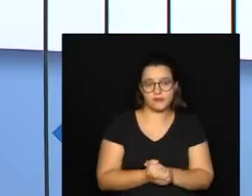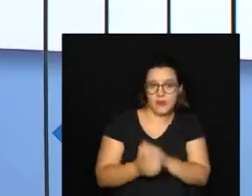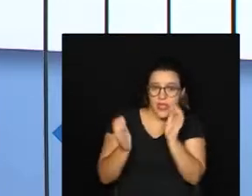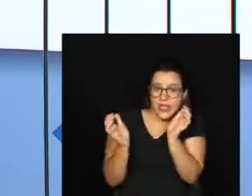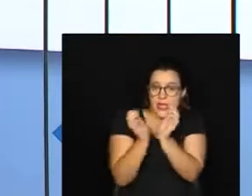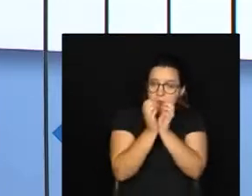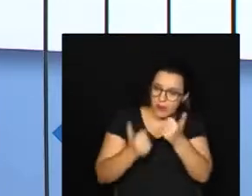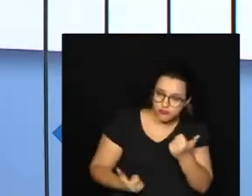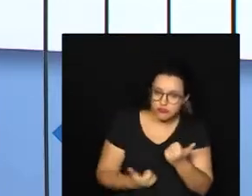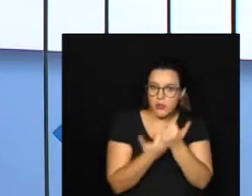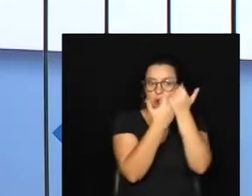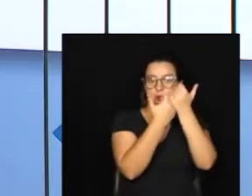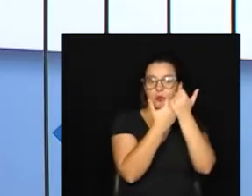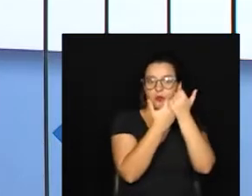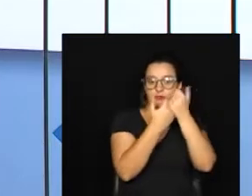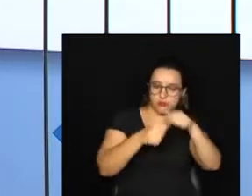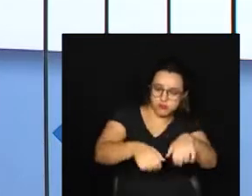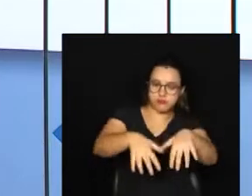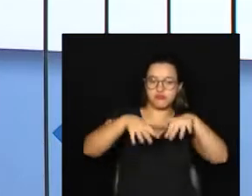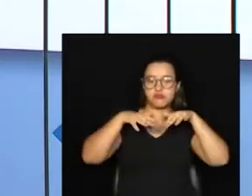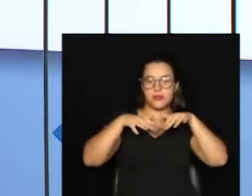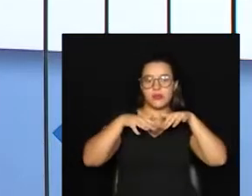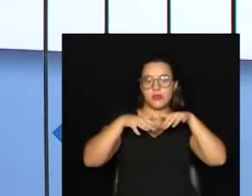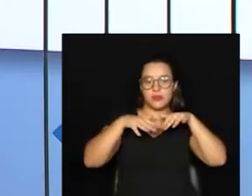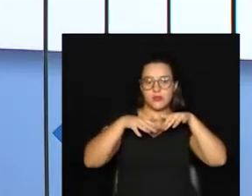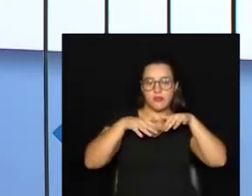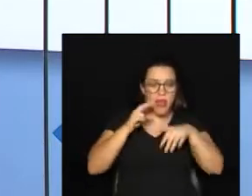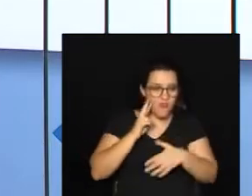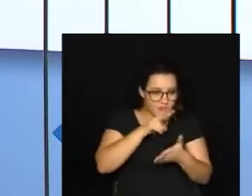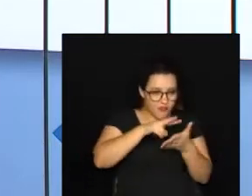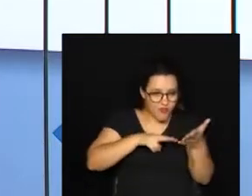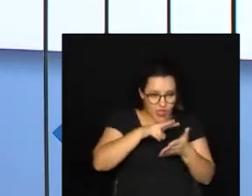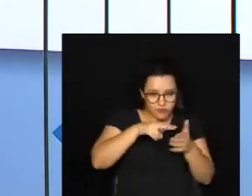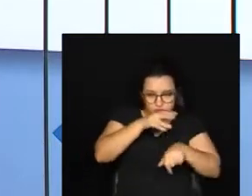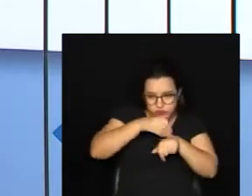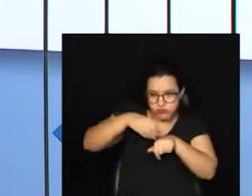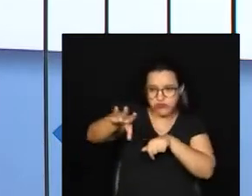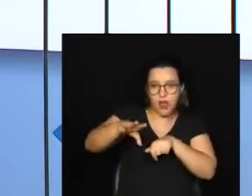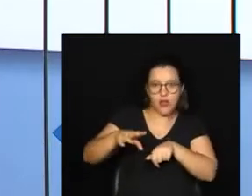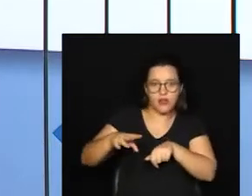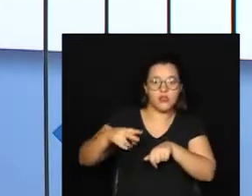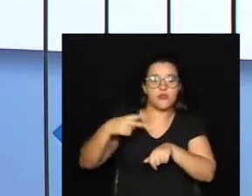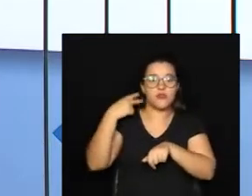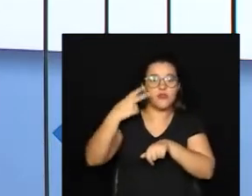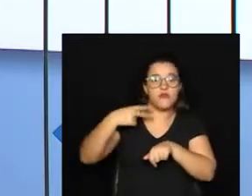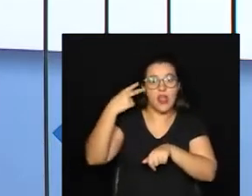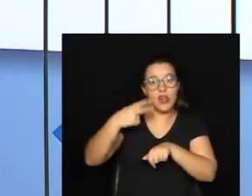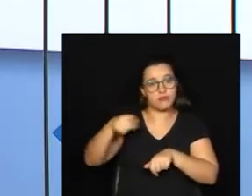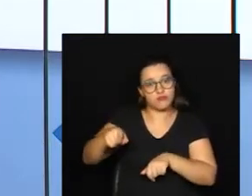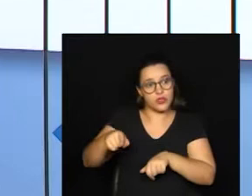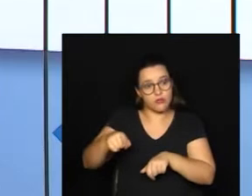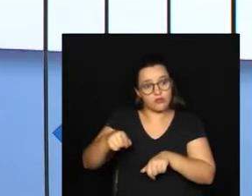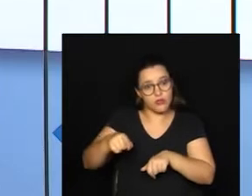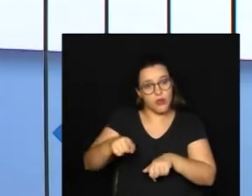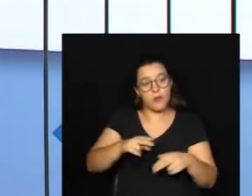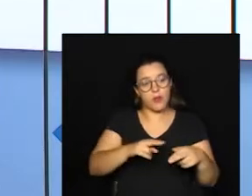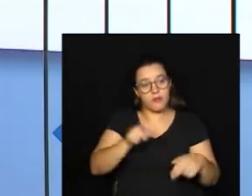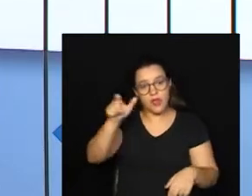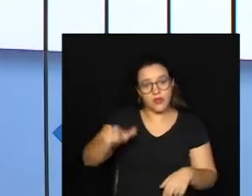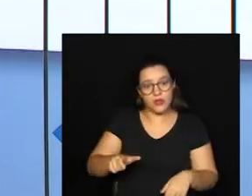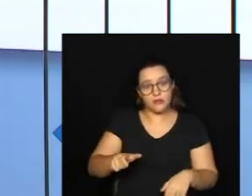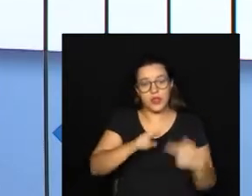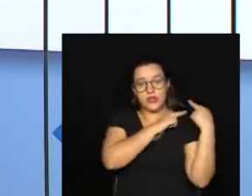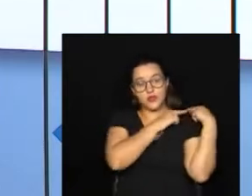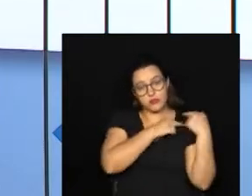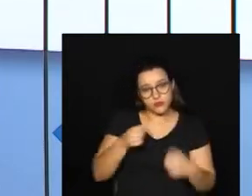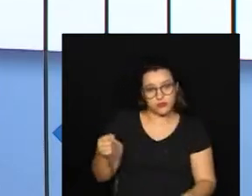apoio e suporte à audiência pública passa, então, para o vereador que estiver presidindo essa reunião para